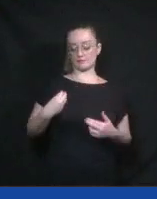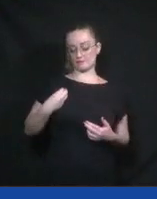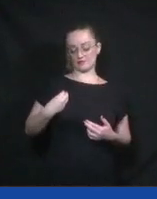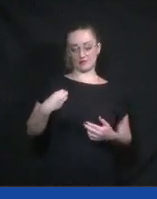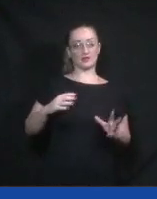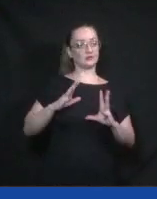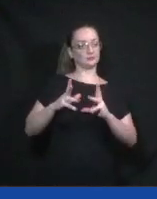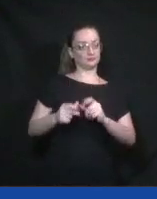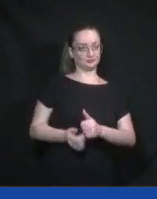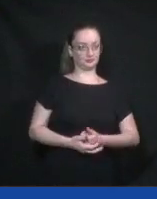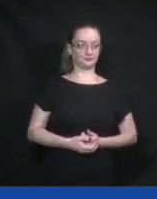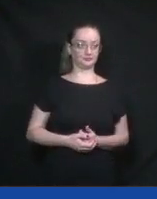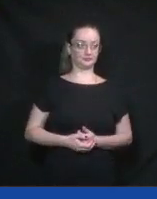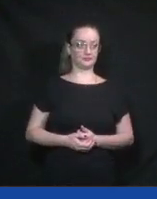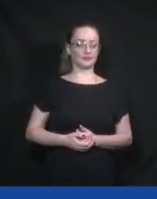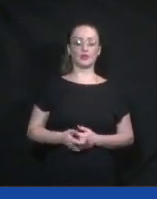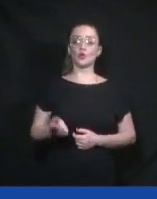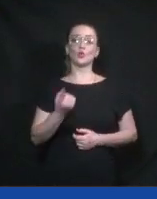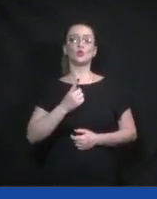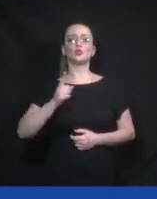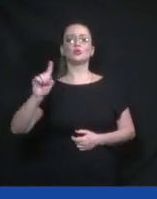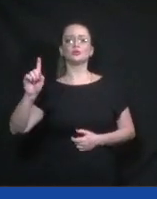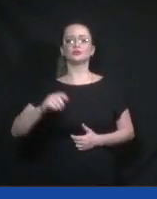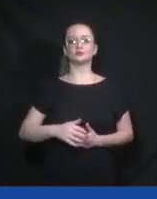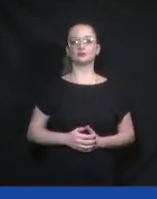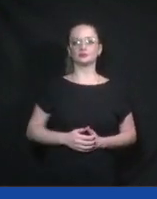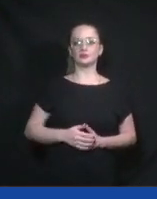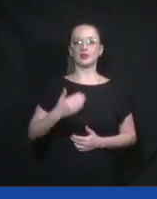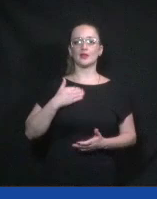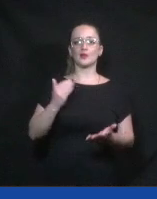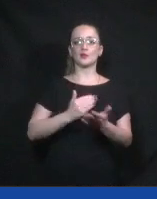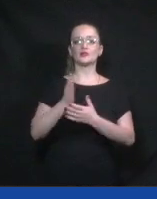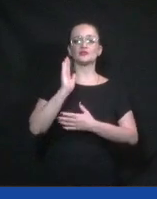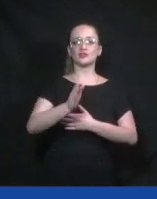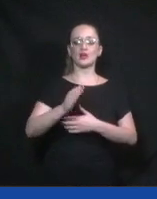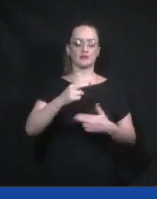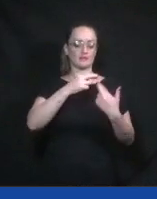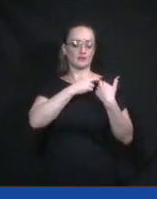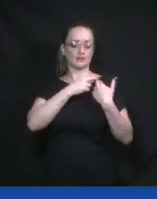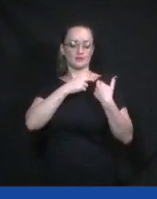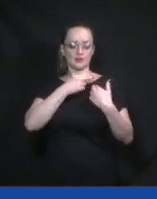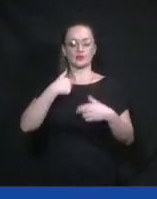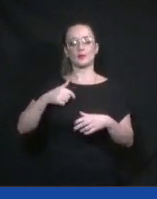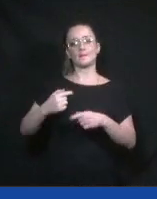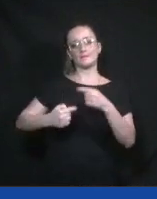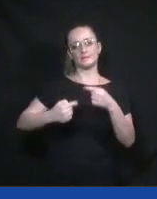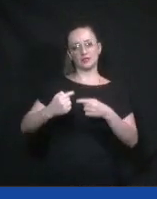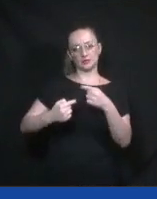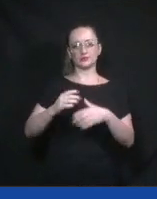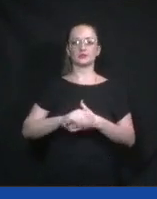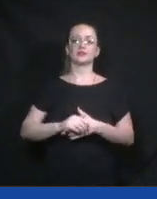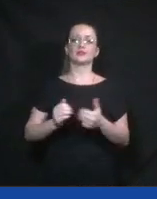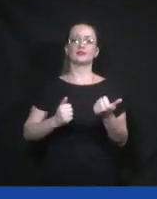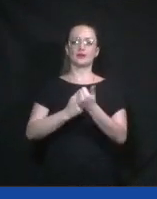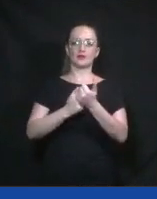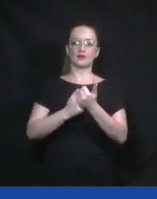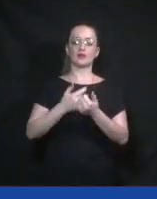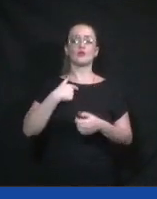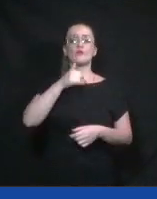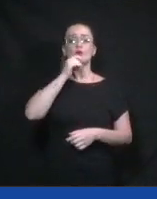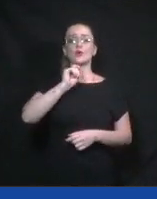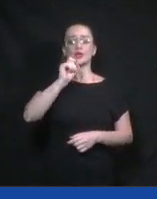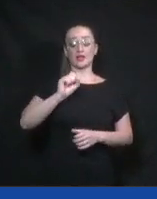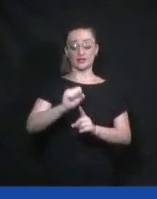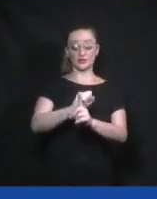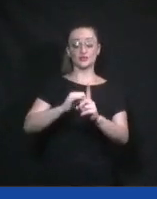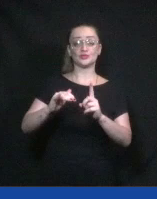e a vida de todo mundo e por último E aí eu começo a entrar no papel da rede de ação política pela sustentabilidade a rápido eu destaco o